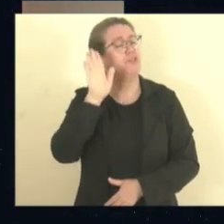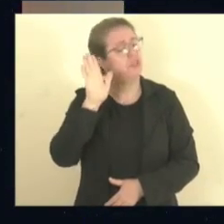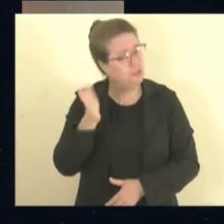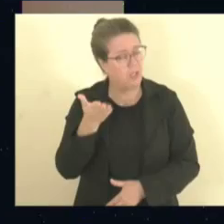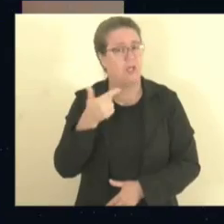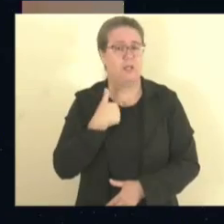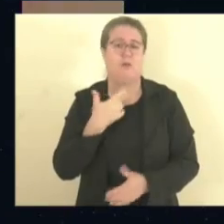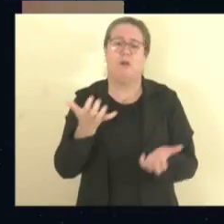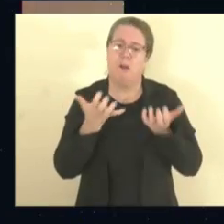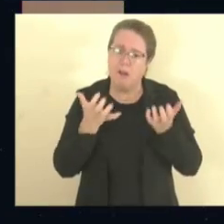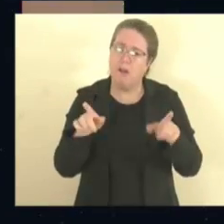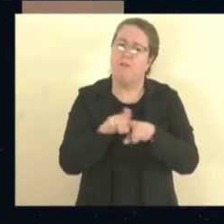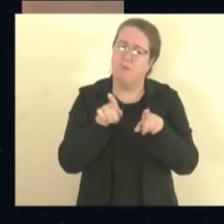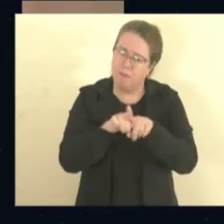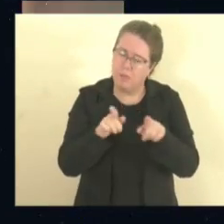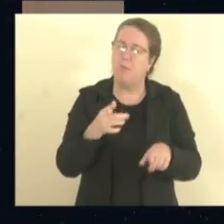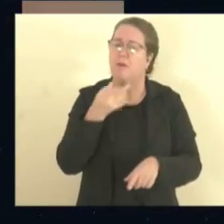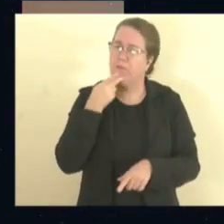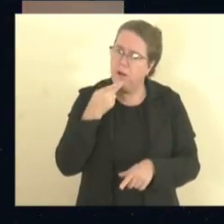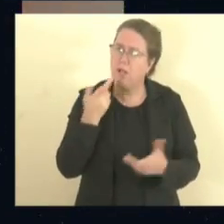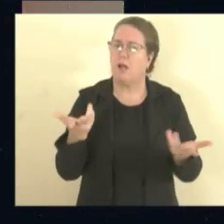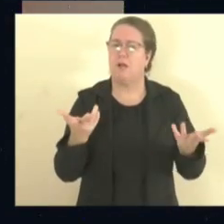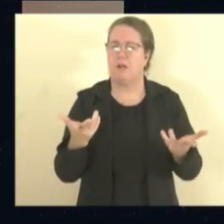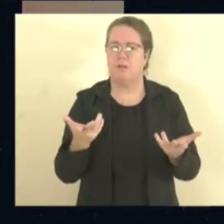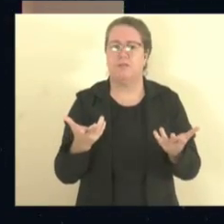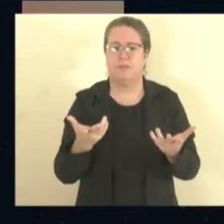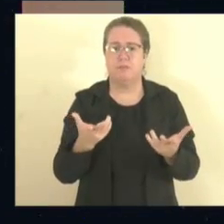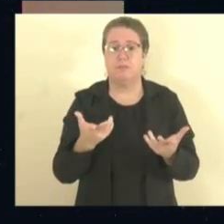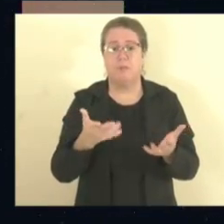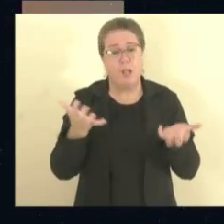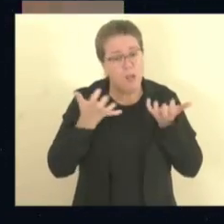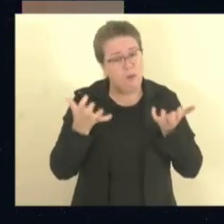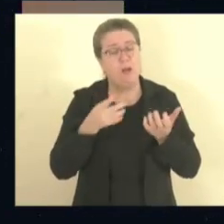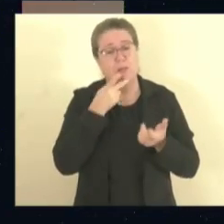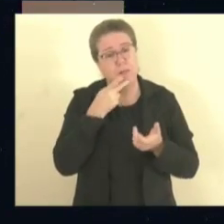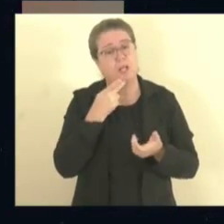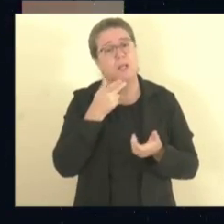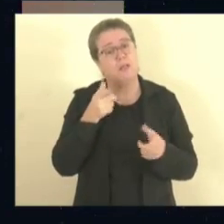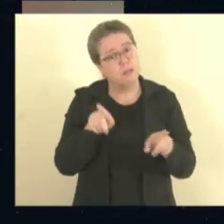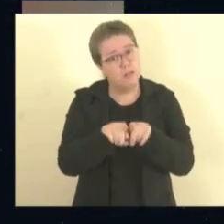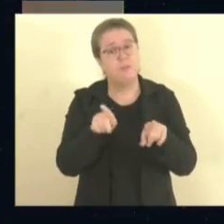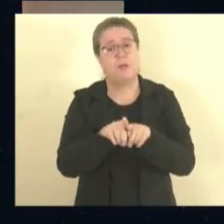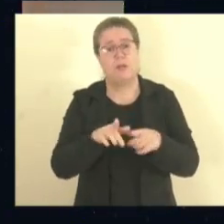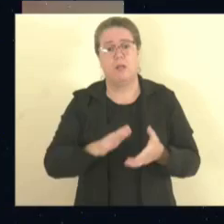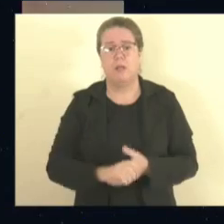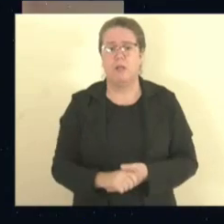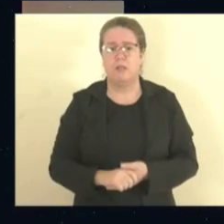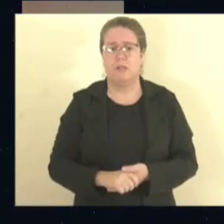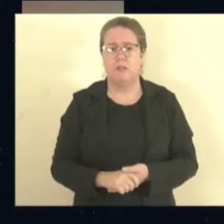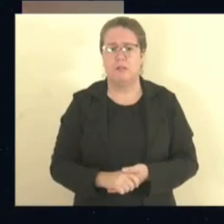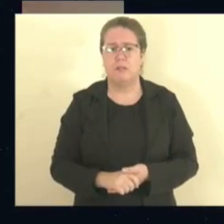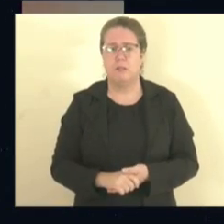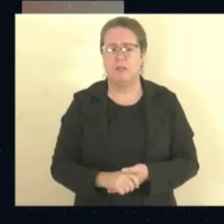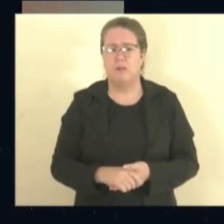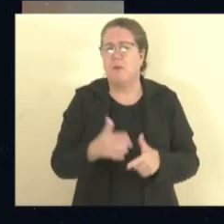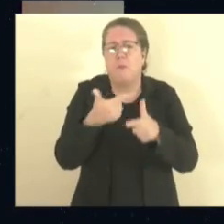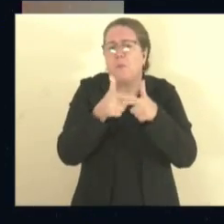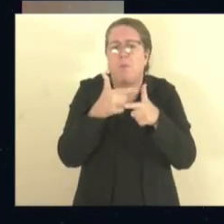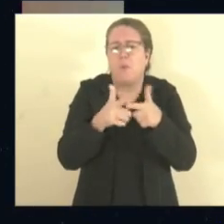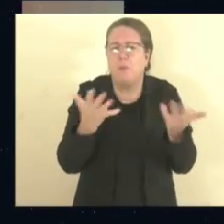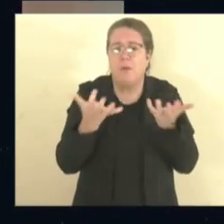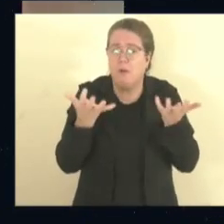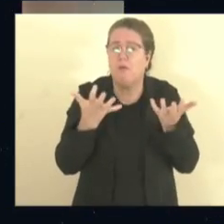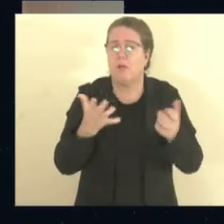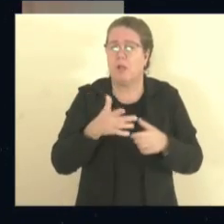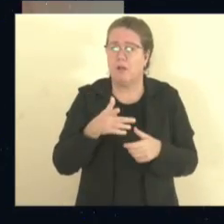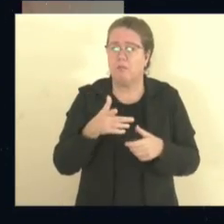palavra. Thiago, foi a primeira a falar. Duas vezes. Ô, Mazinho, o que é isso, Mazinho? Thiago, eu vi se me